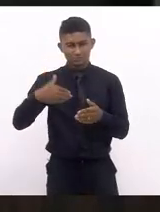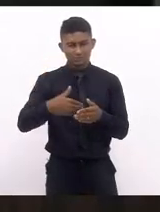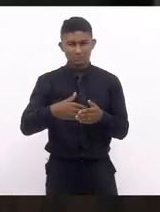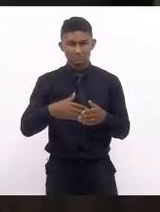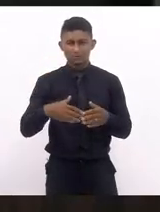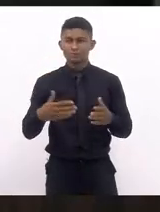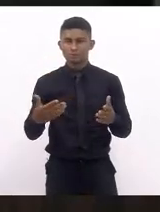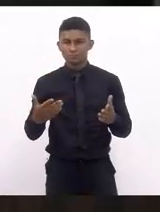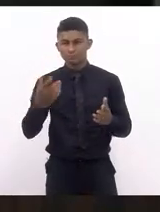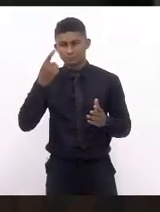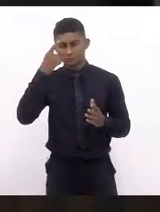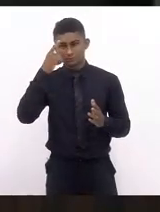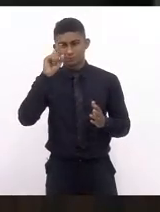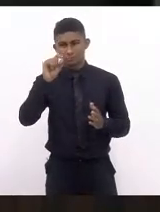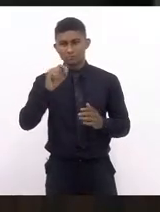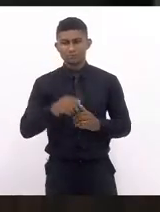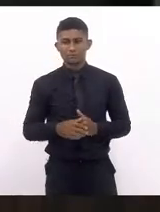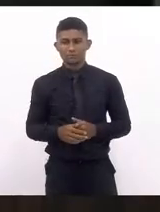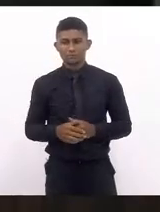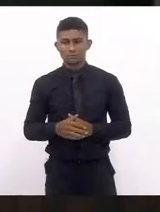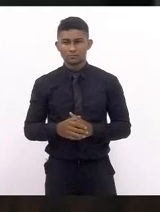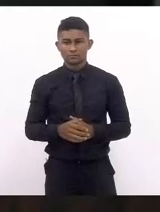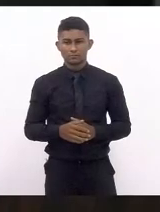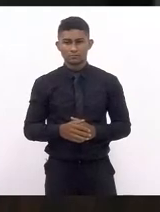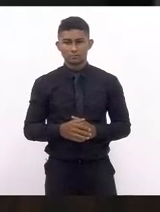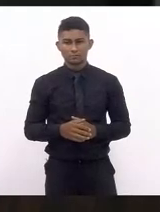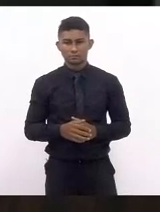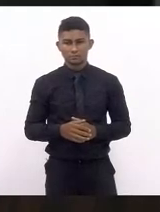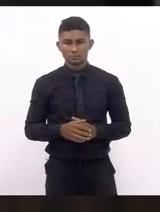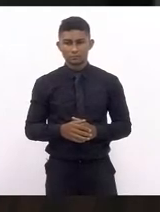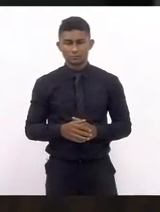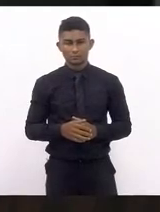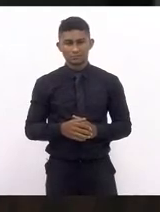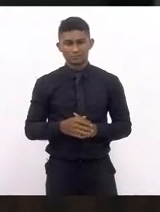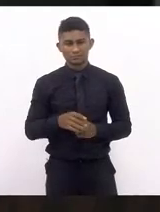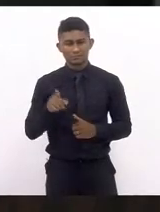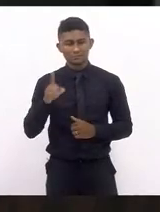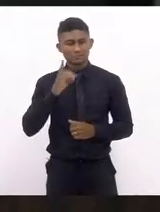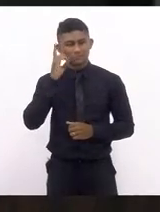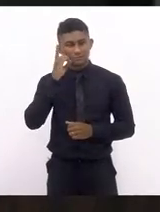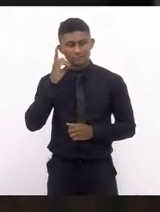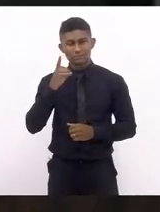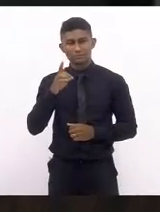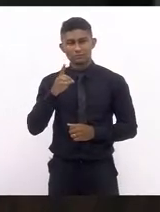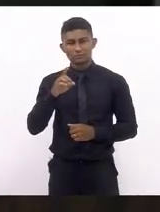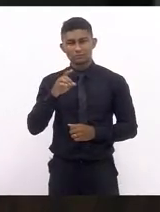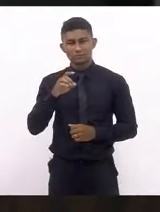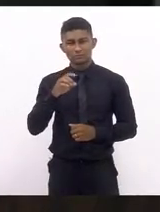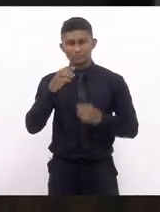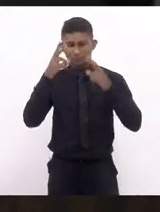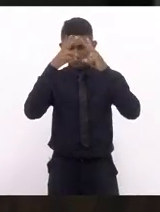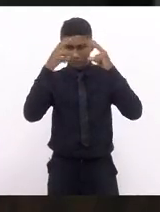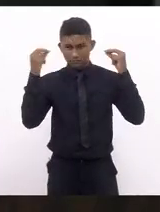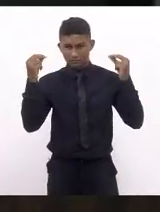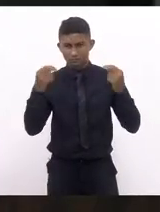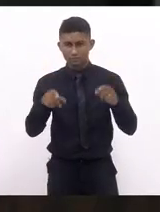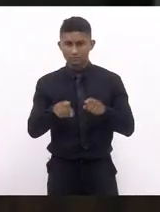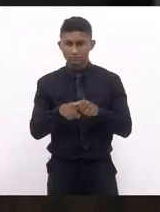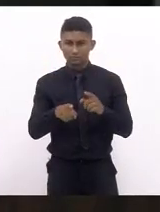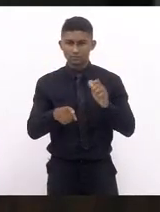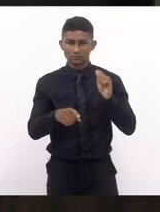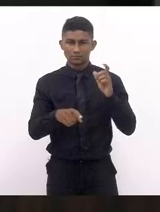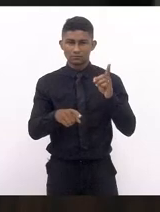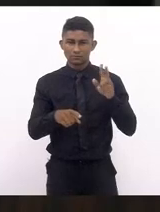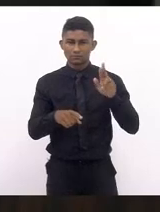que foi a questão de de questão de ordem levantada pela deputada enfermeira e deputado